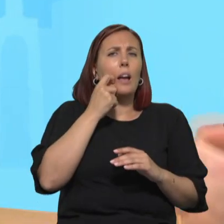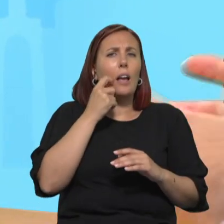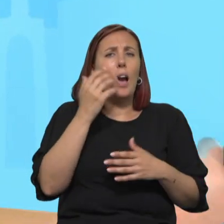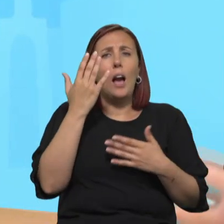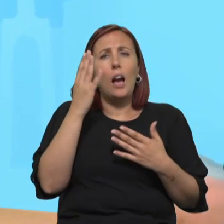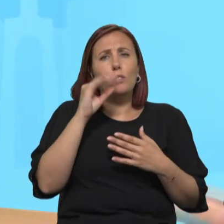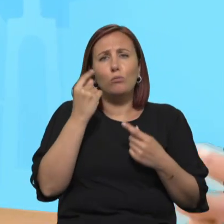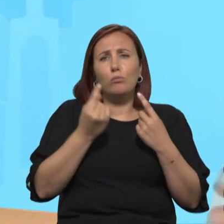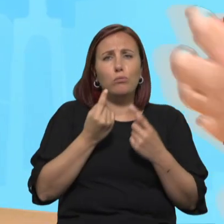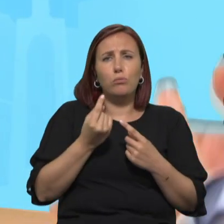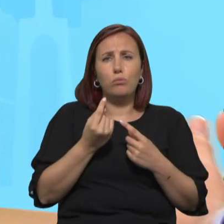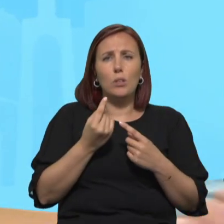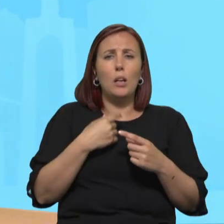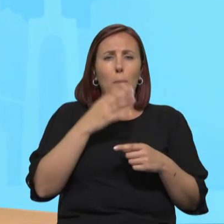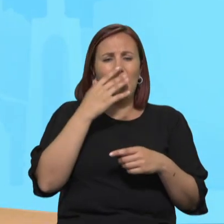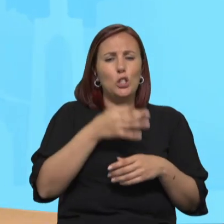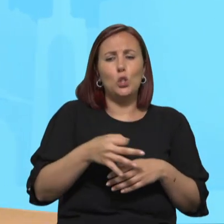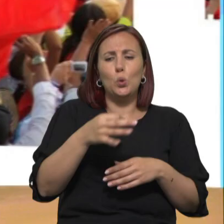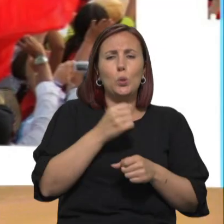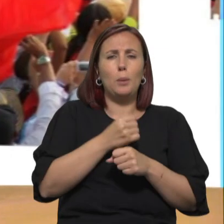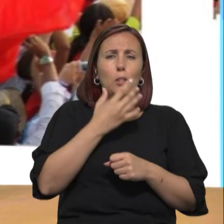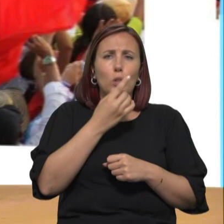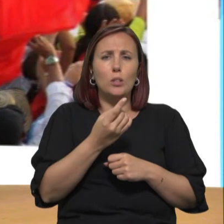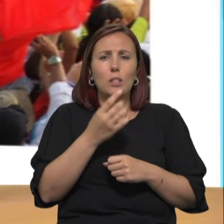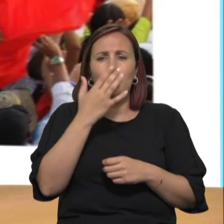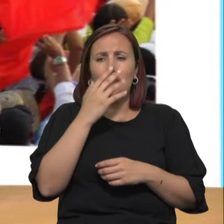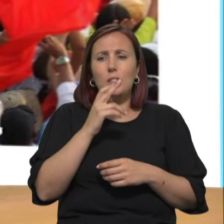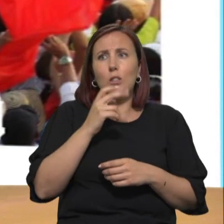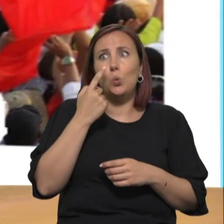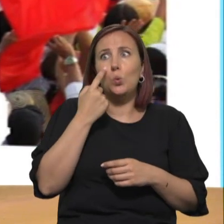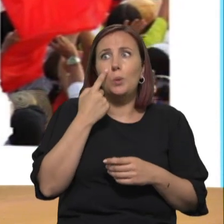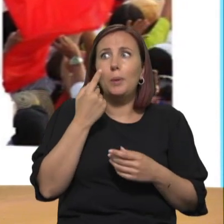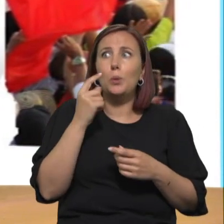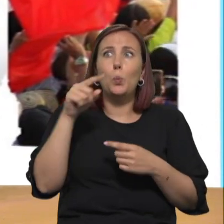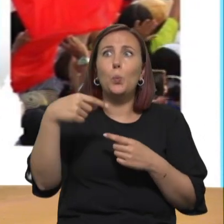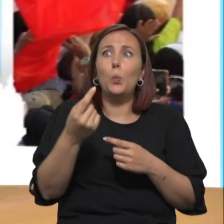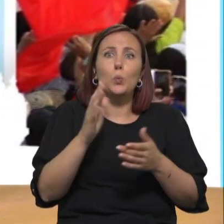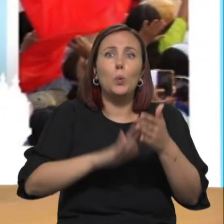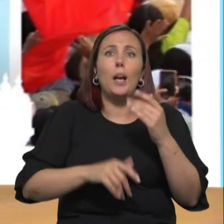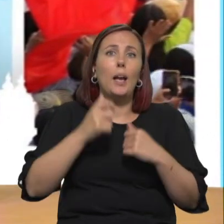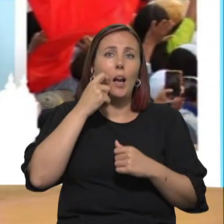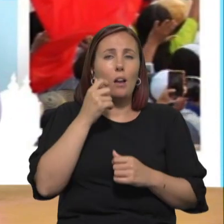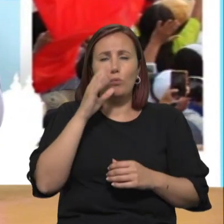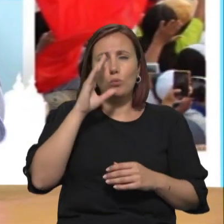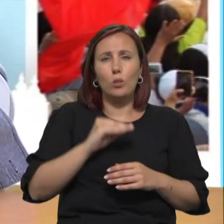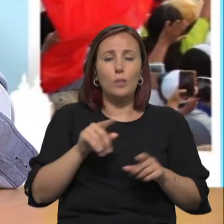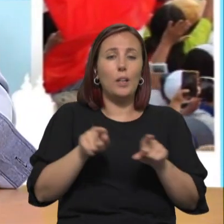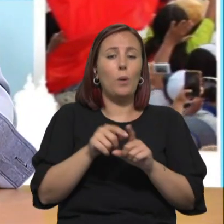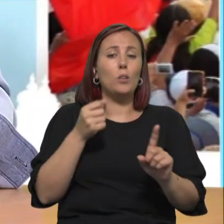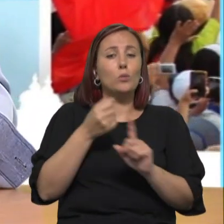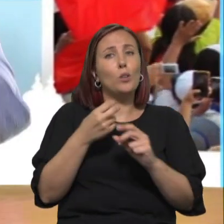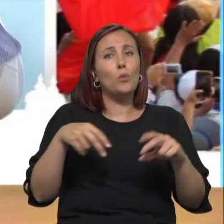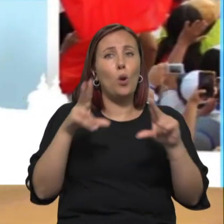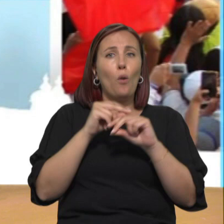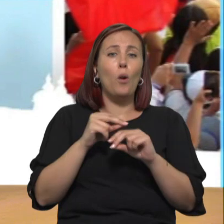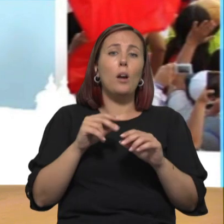a trabalhar um pouco sozinhos e que não têm respostas, não têm conhecimento dos seus colegas. Portanto, é um desafio novo para o mundo